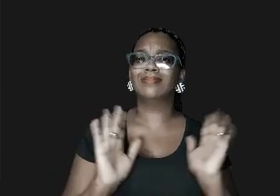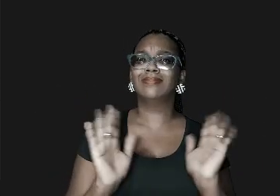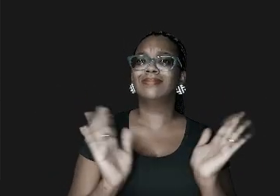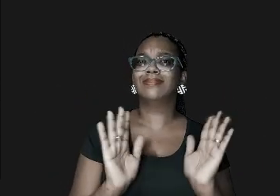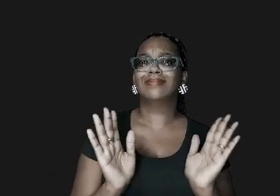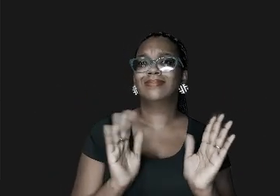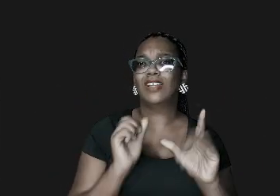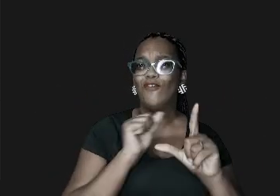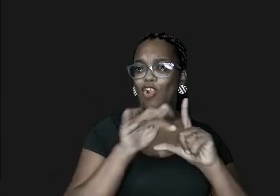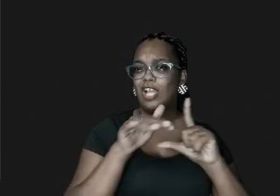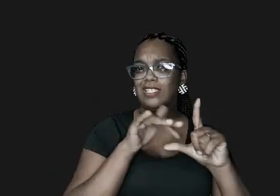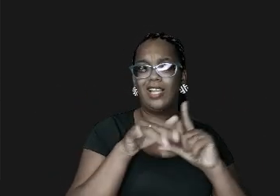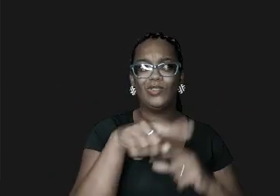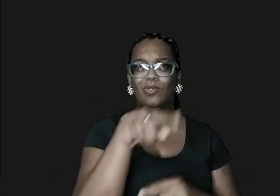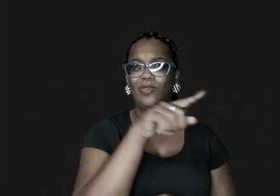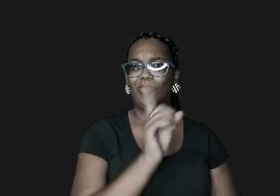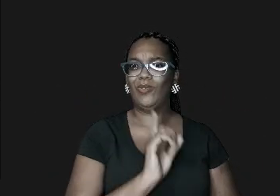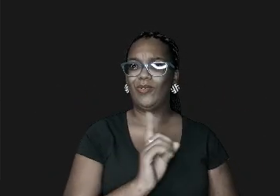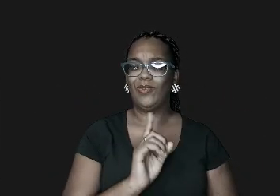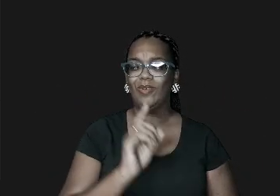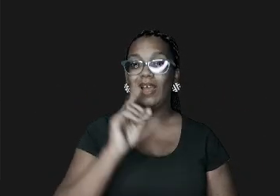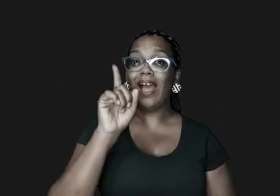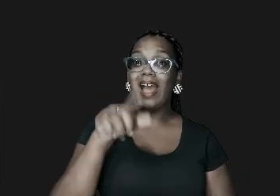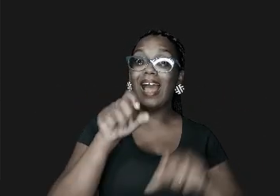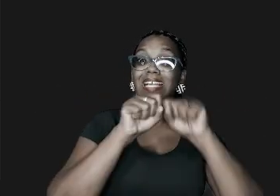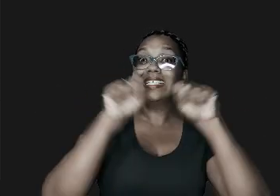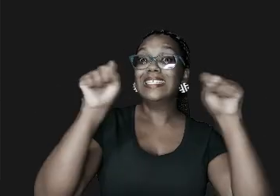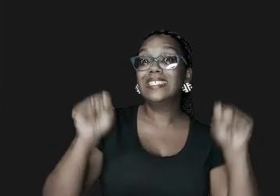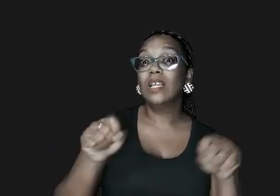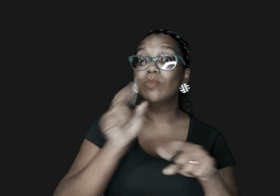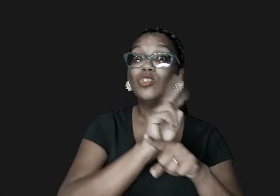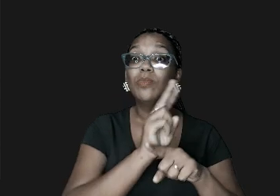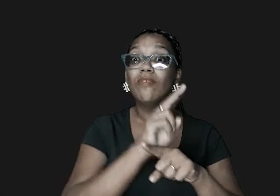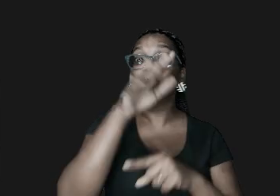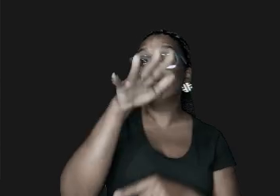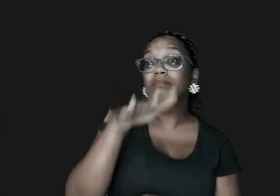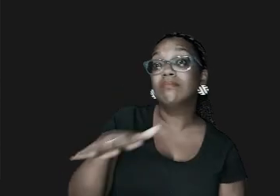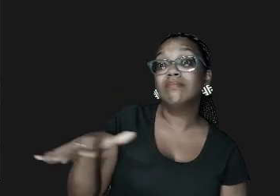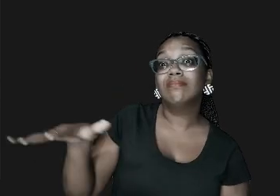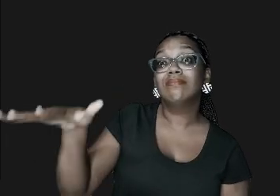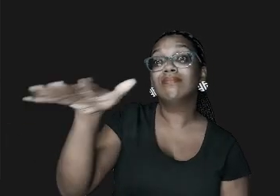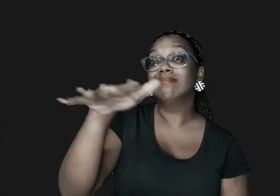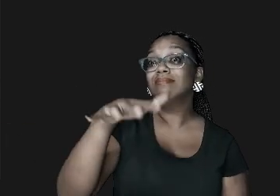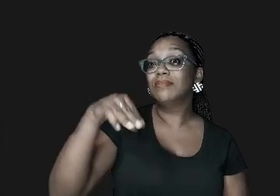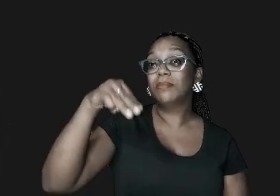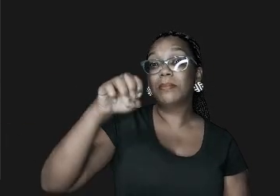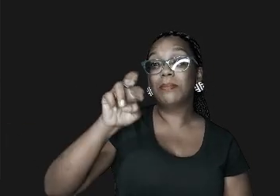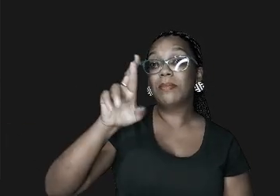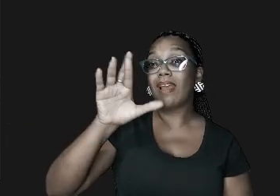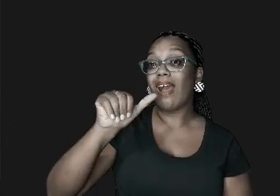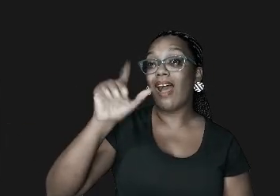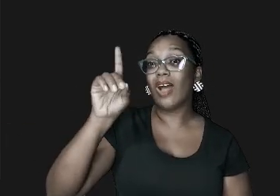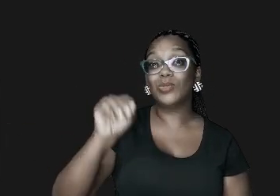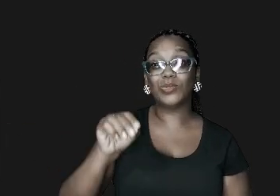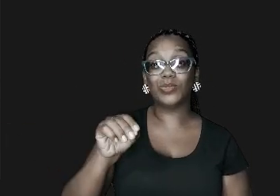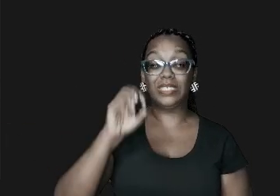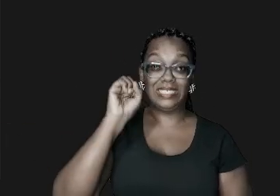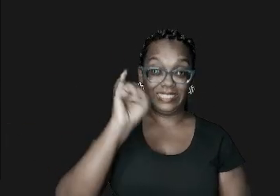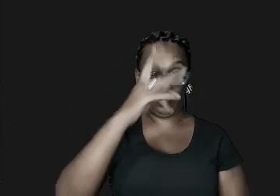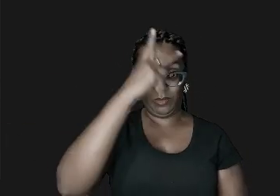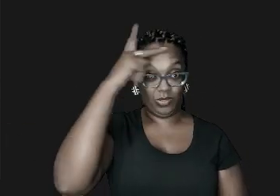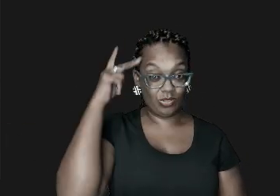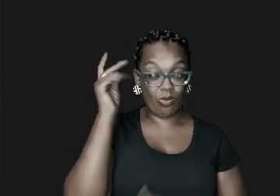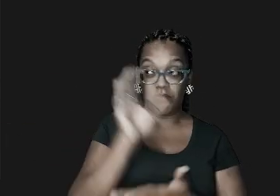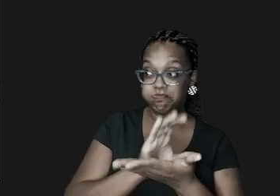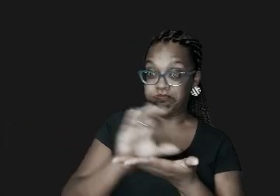ou direcionada para esse Ou aquele influenciador Na verdade é um sistema de supervisão de mercado assim